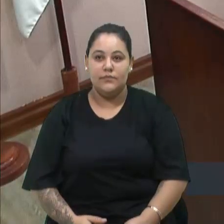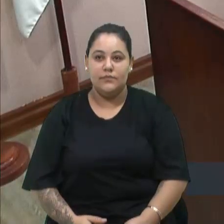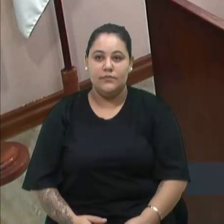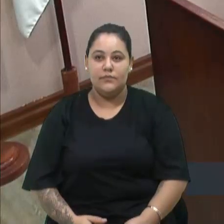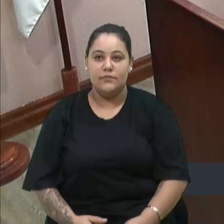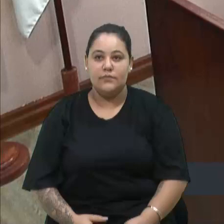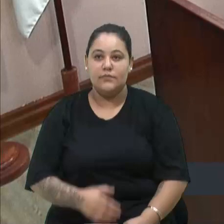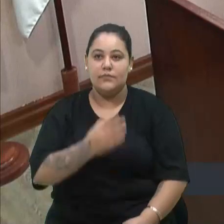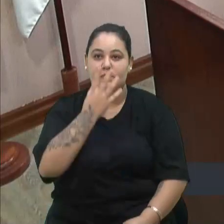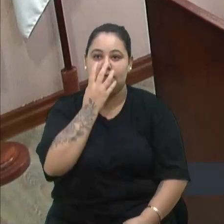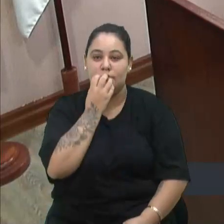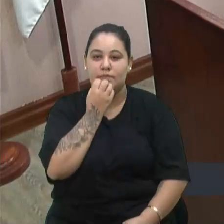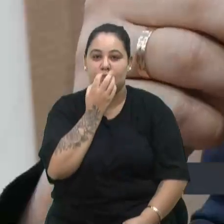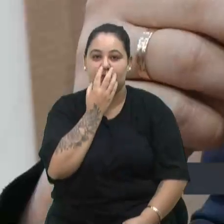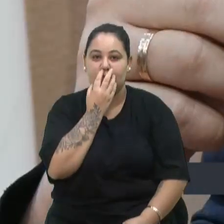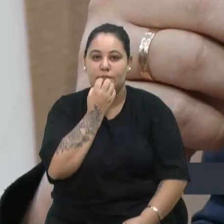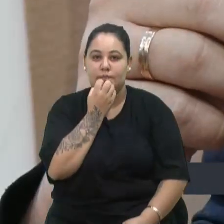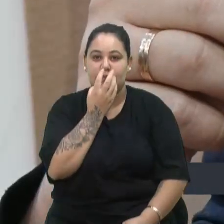Camiles.